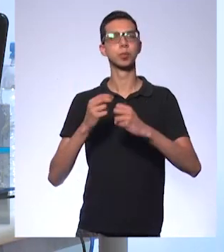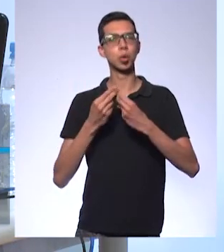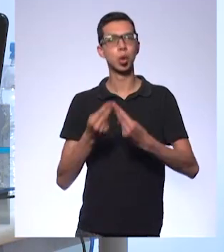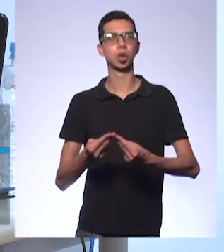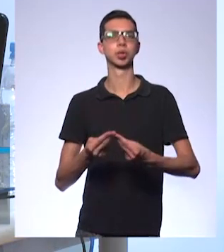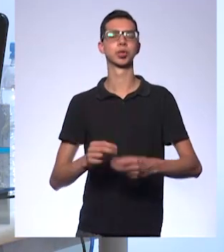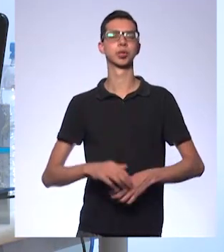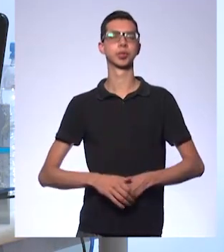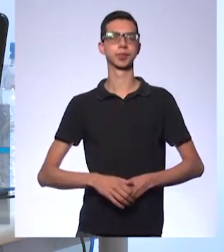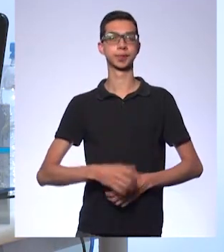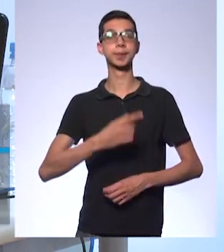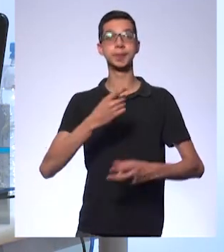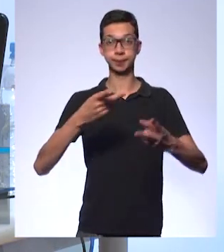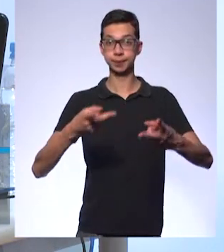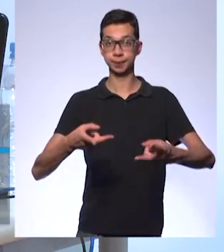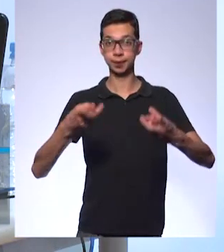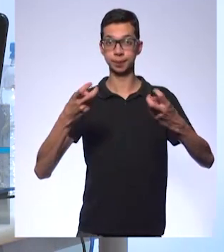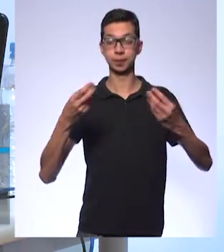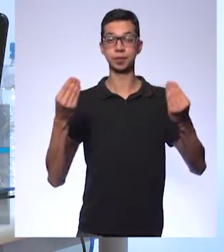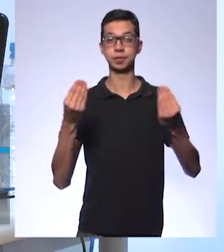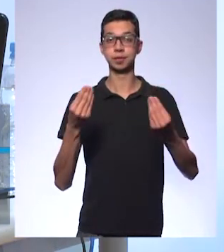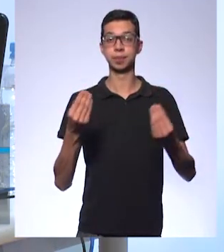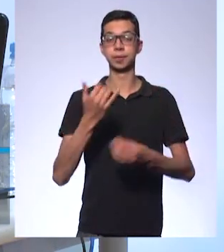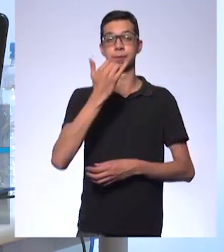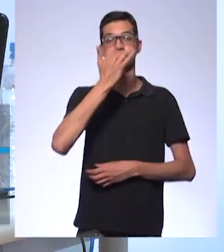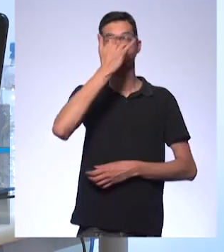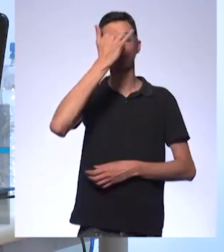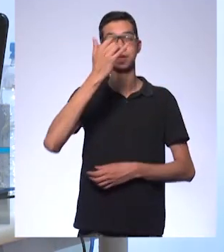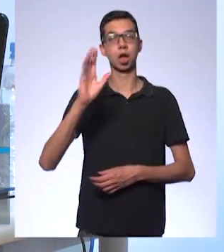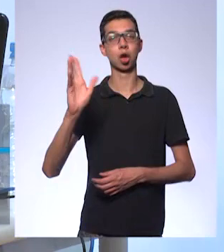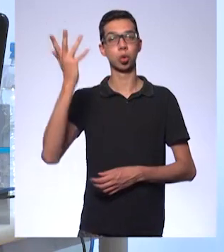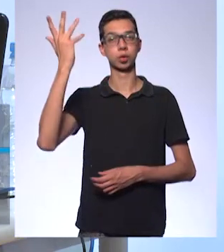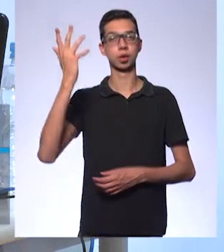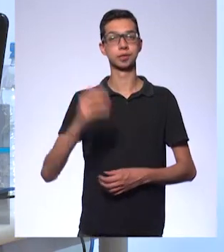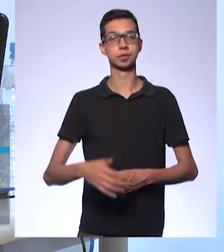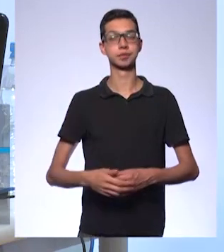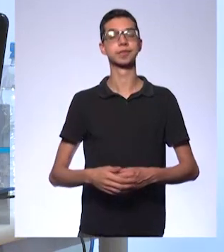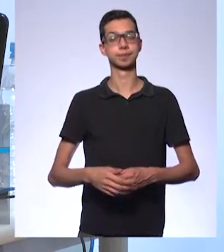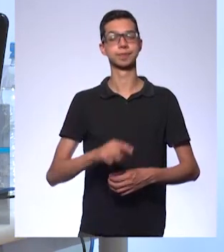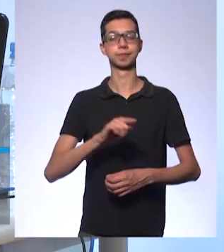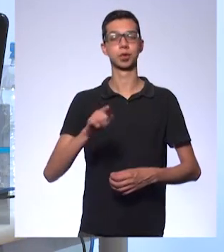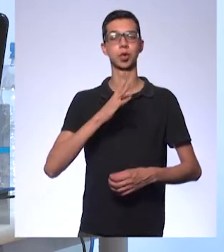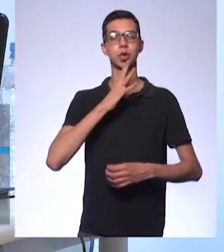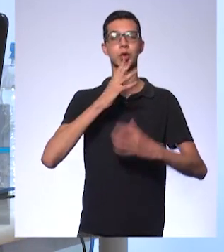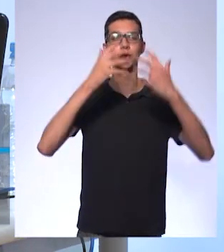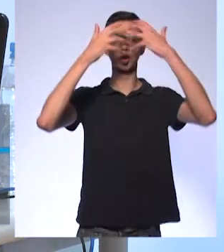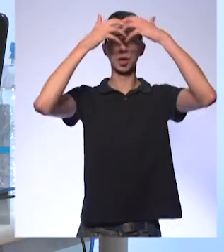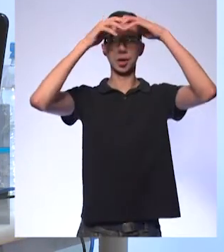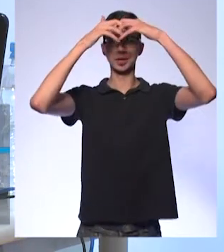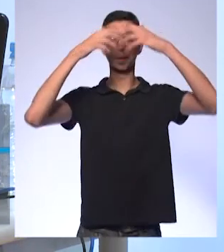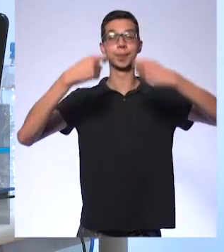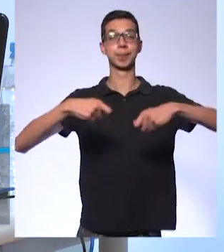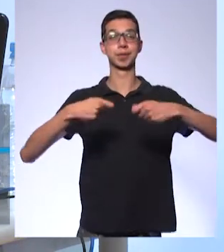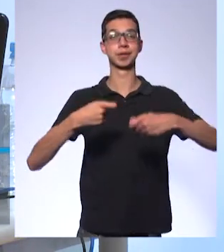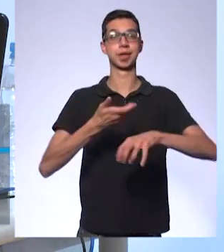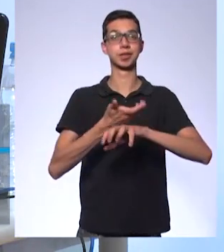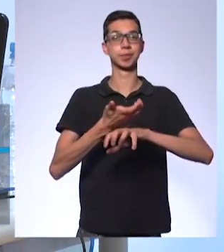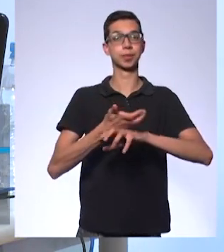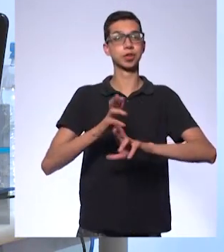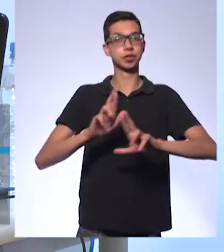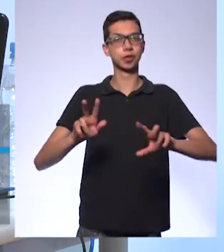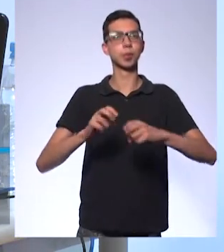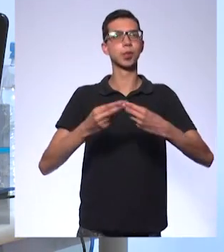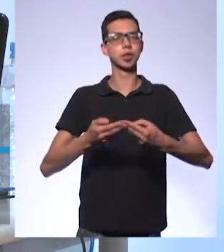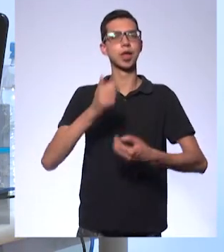aqui desenvolver argumento de causa e consequência, a gente precisou acionar conhecimentos de outra disciplina. Por isso que a professora de